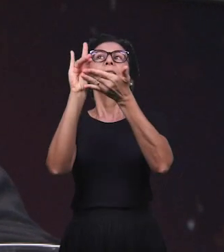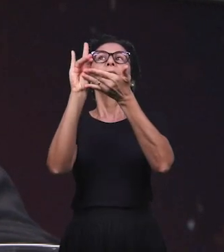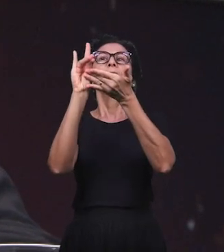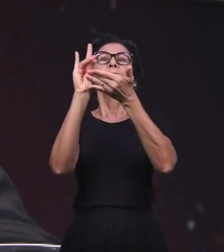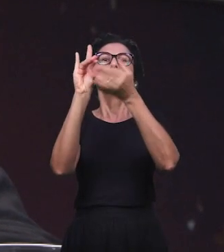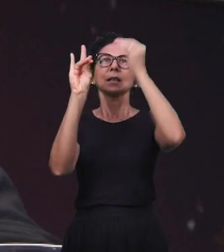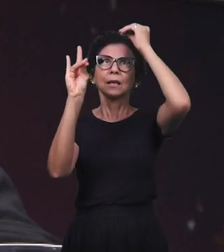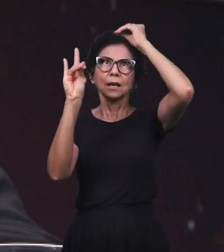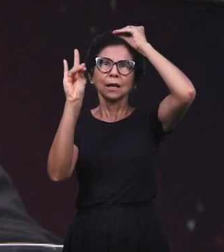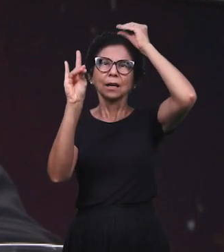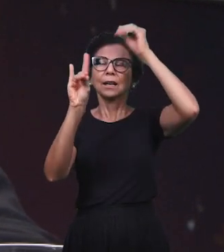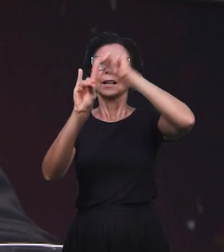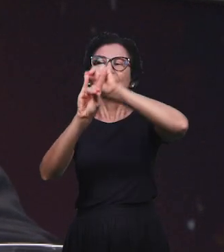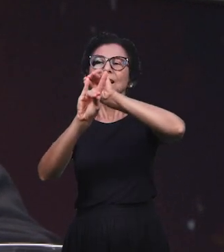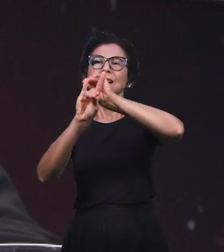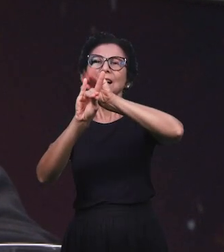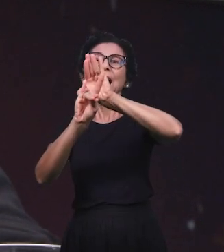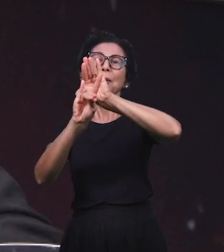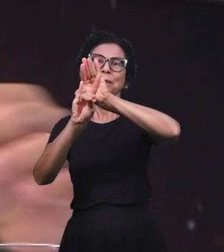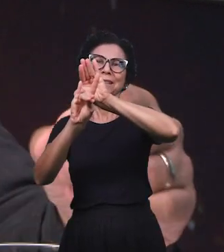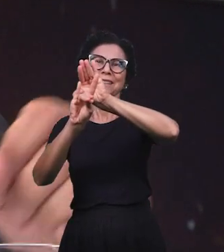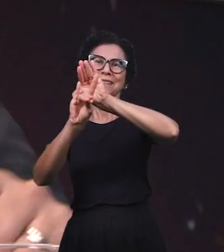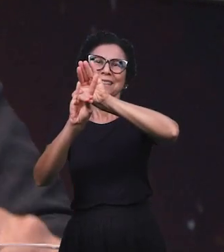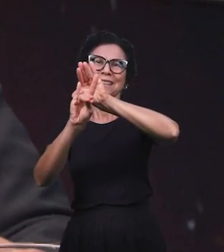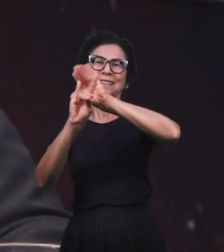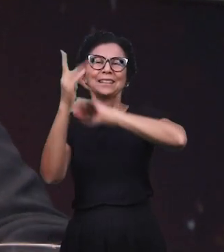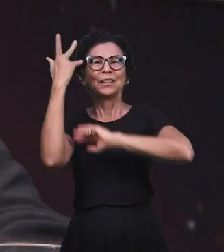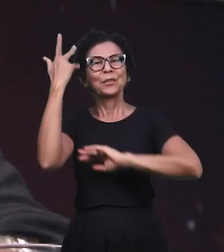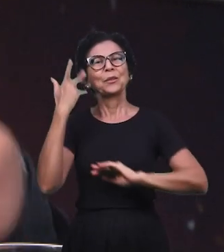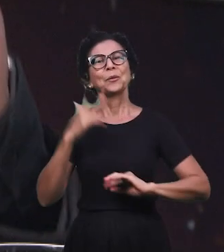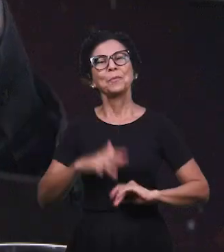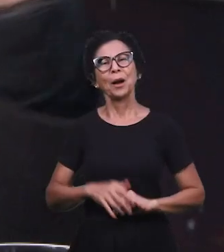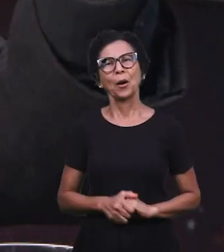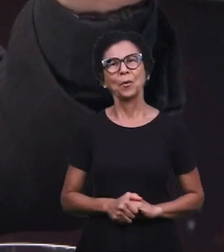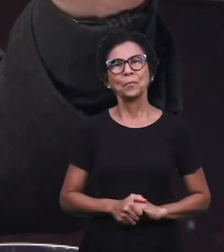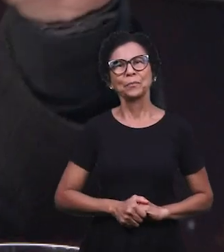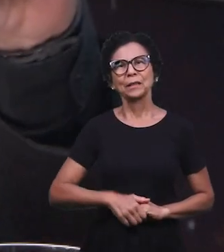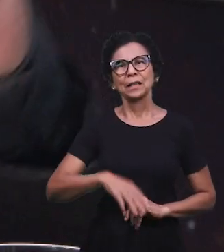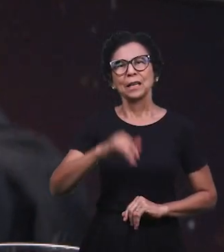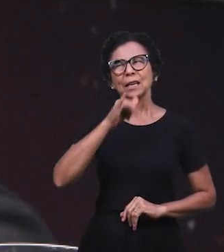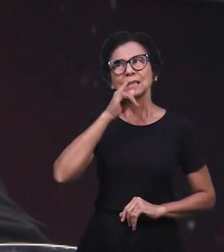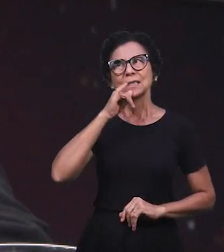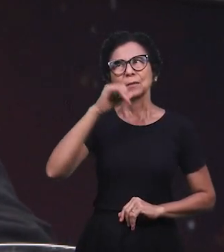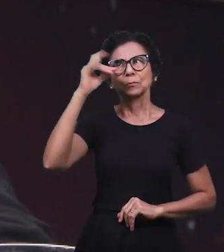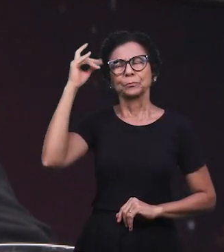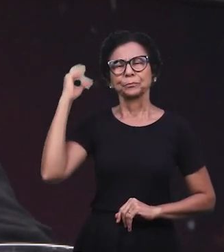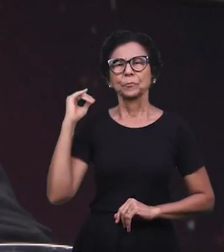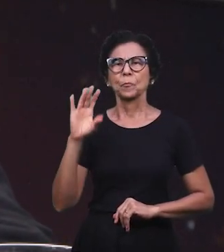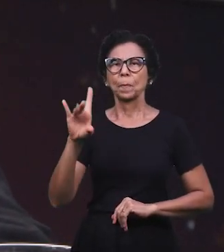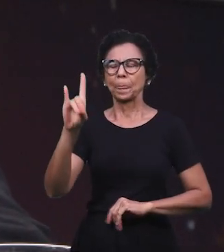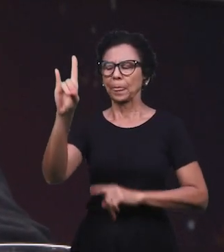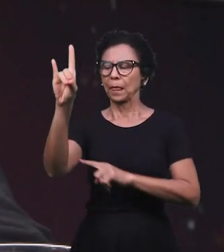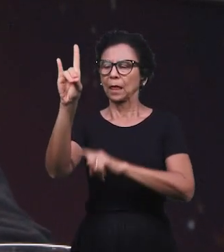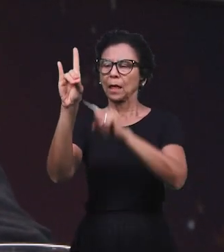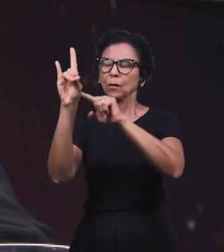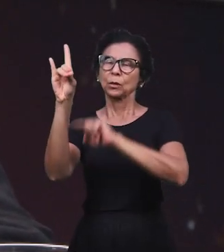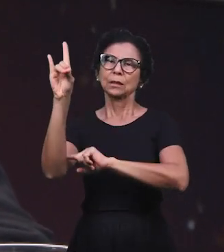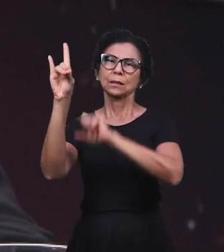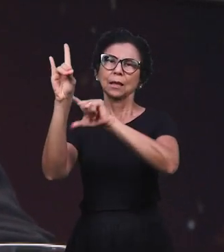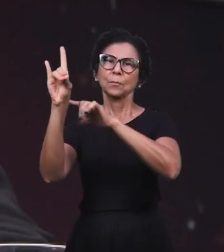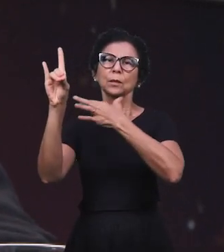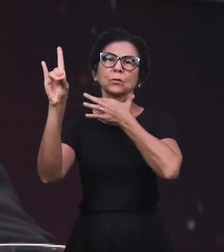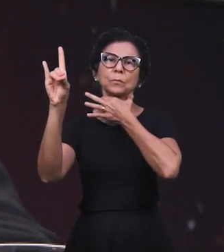tinha 2 metros, agora tem 2,1 metros, vai precisar desse dispositivo. Vão colocar esse dispositivo aí, vão evoluir com esse dispositivo